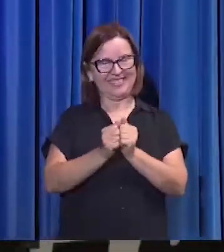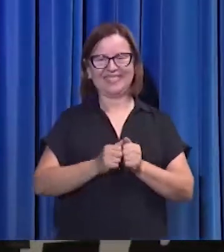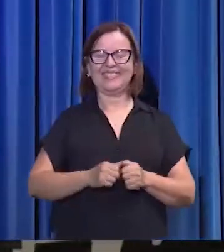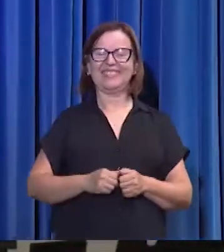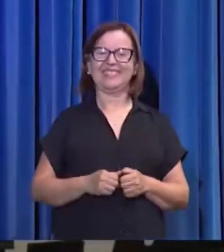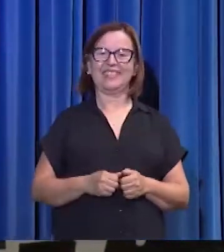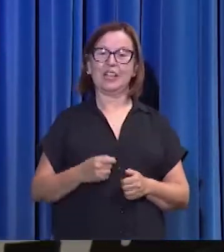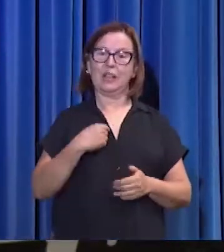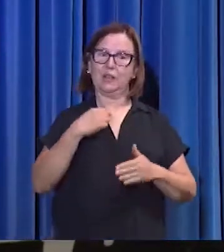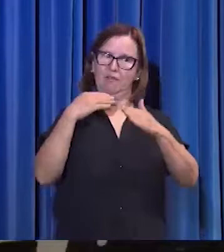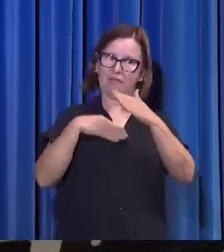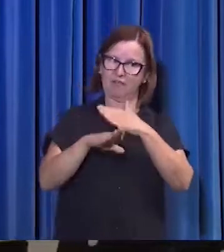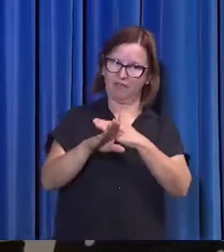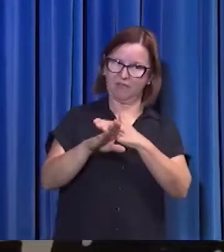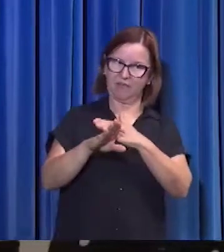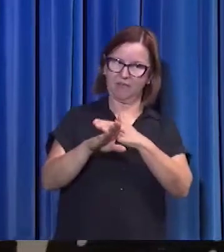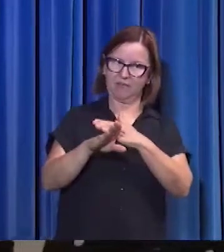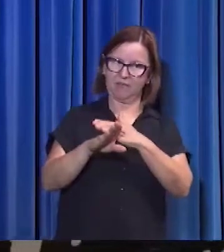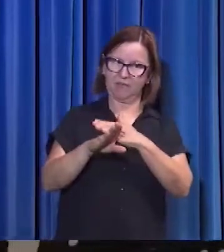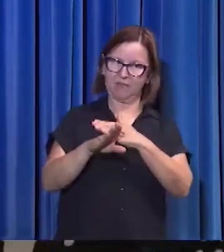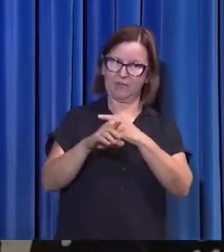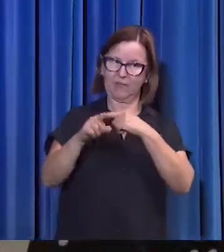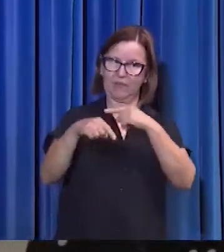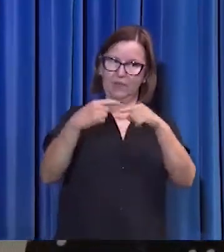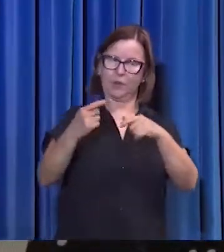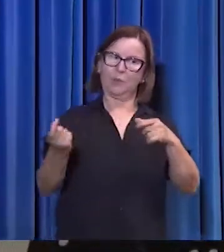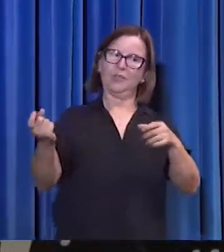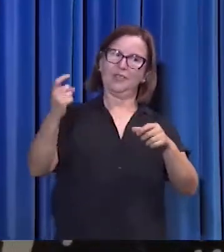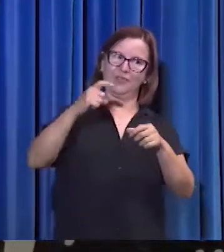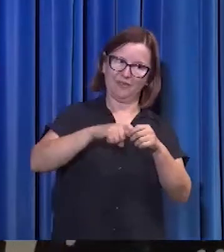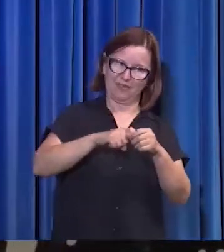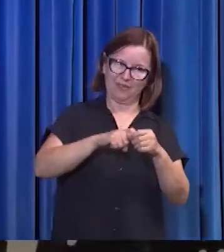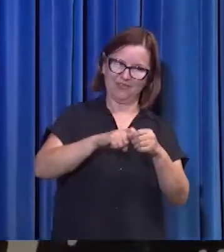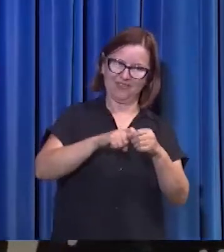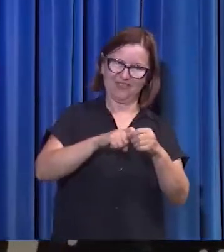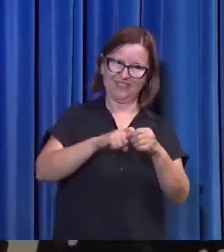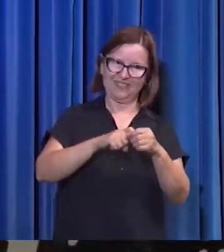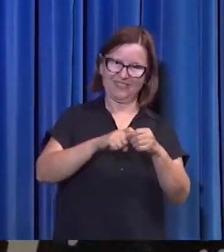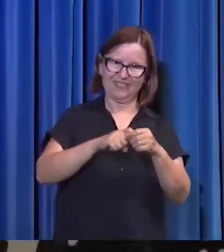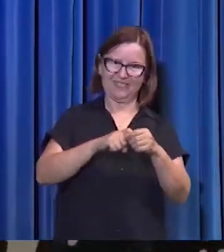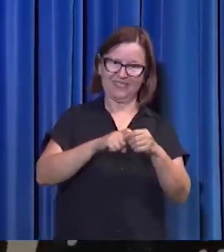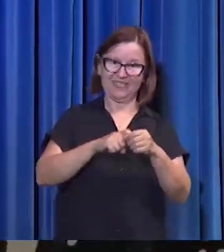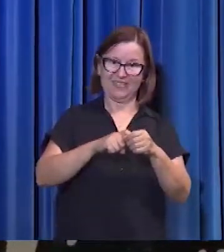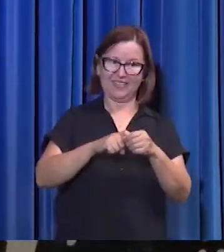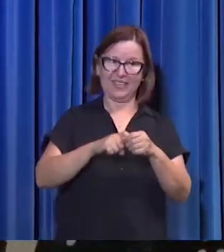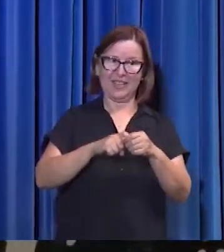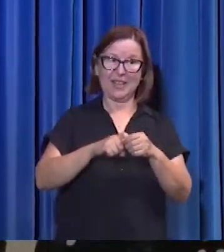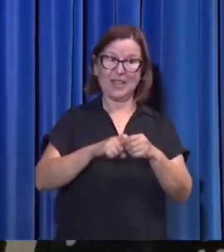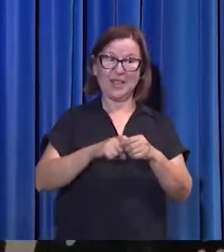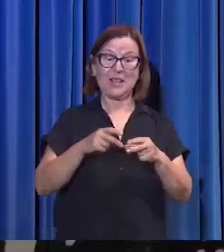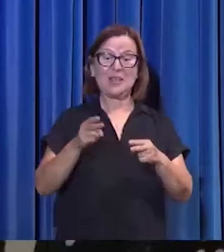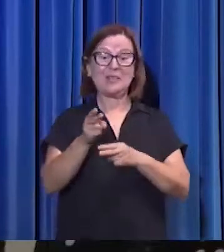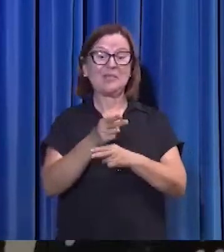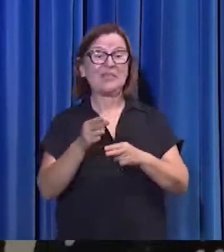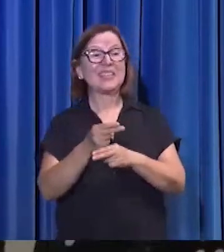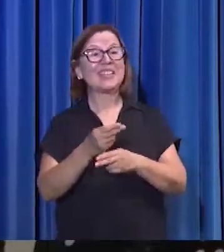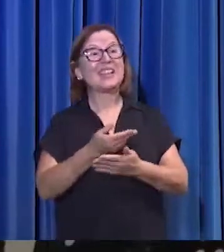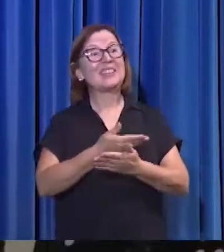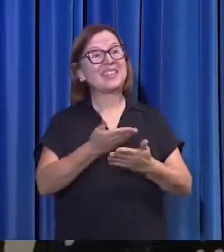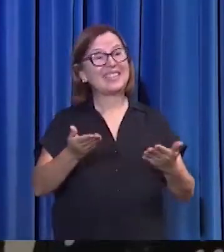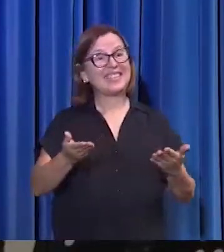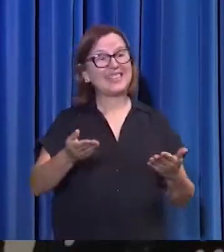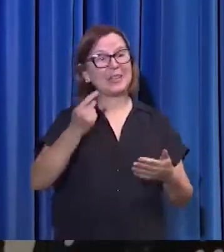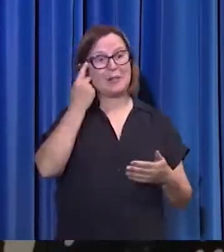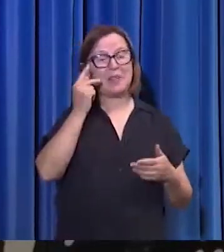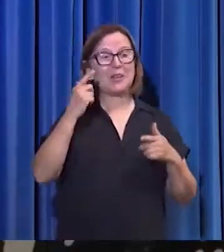vou, e depois eu volto, e eu vou buscar vocês, para